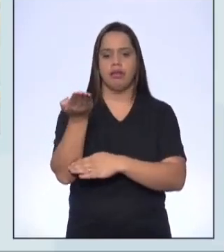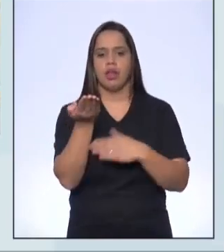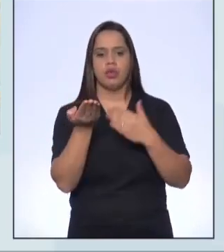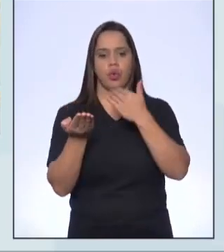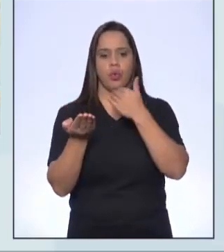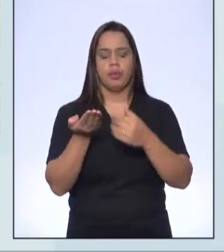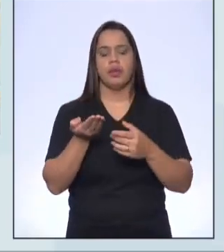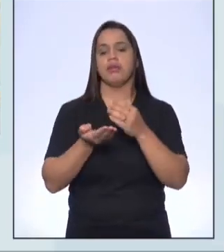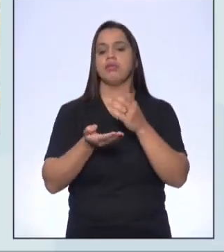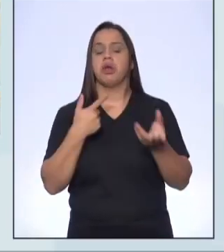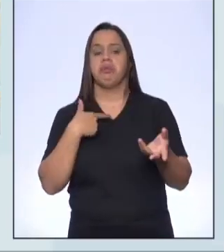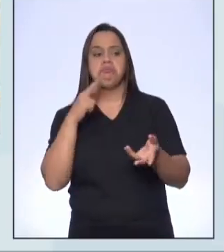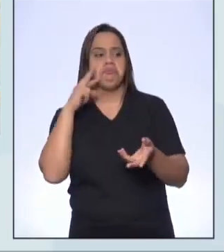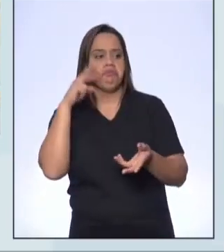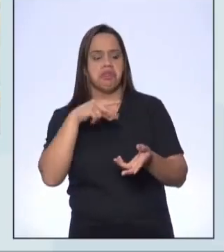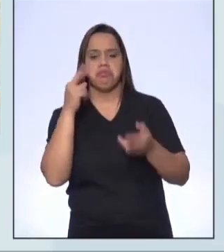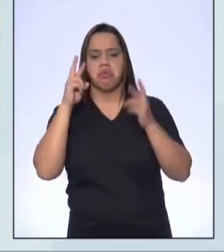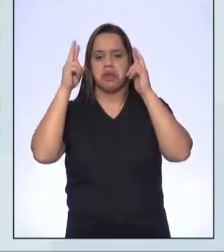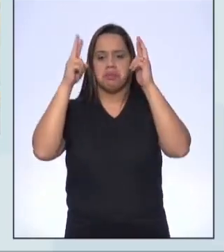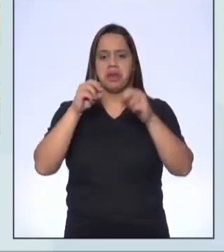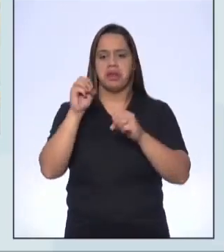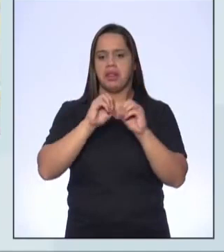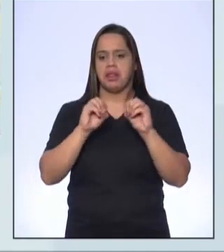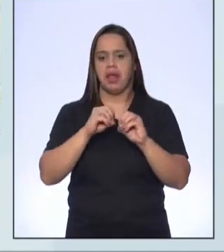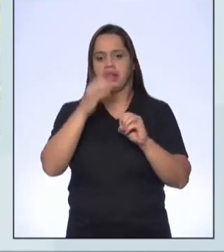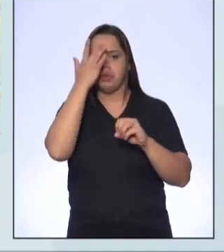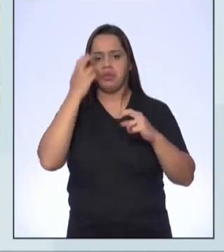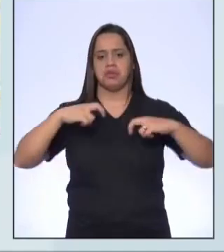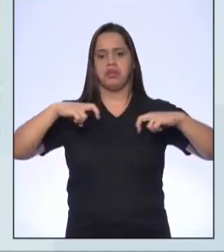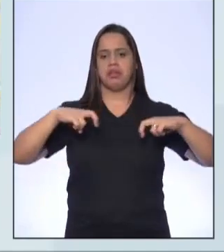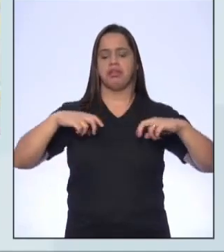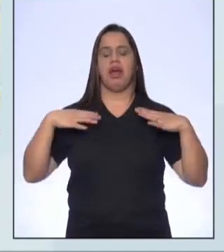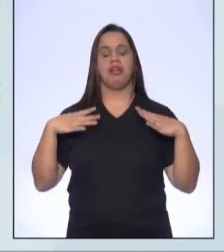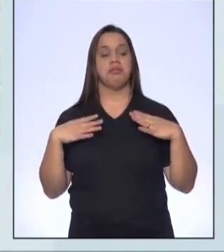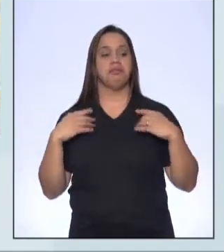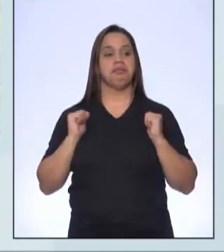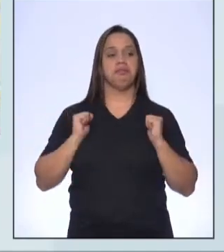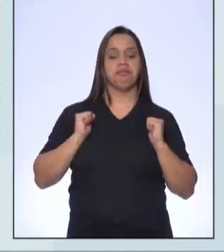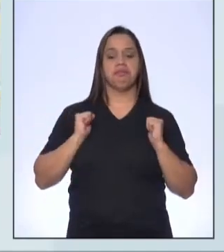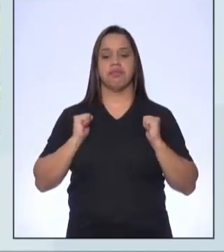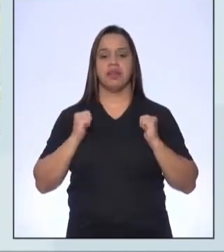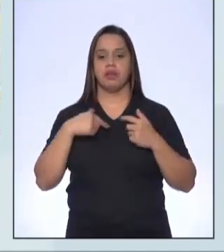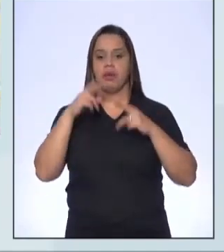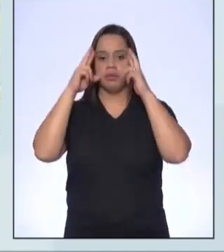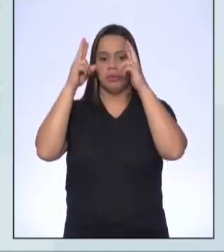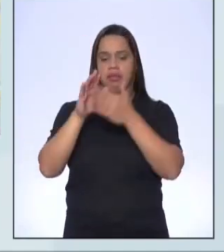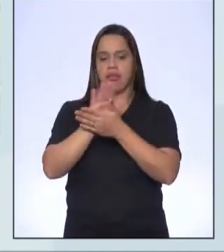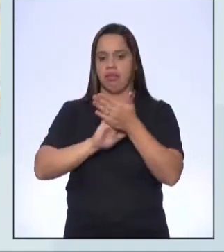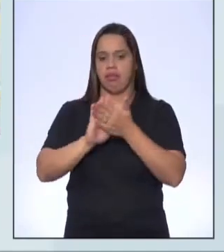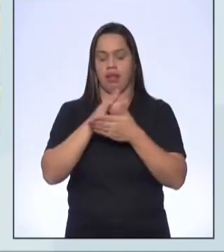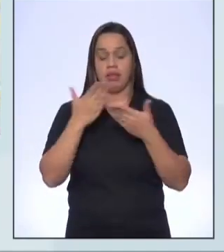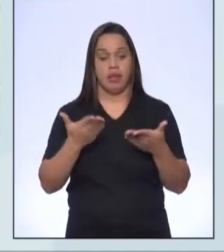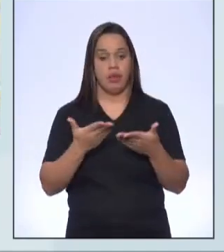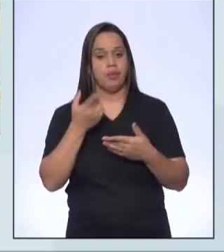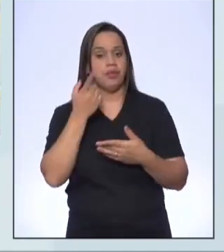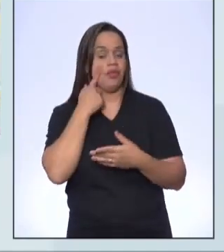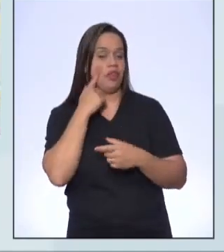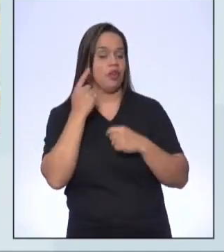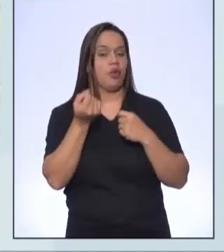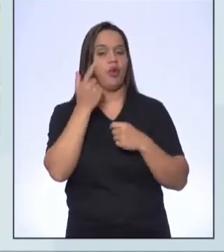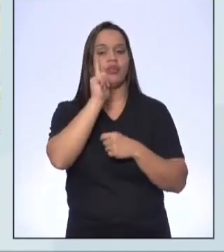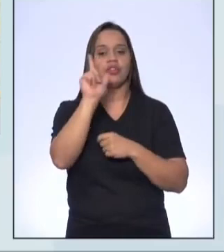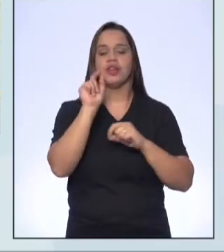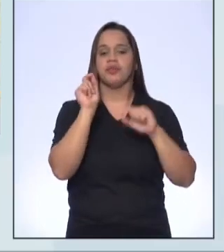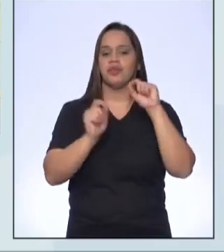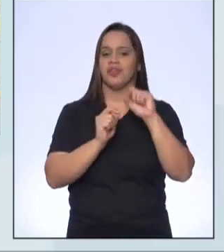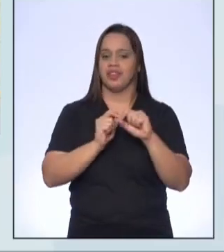pessoas não respeitam, realmente. Muito bom, gente. Gostei. Muito Parabéns. obrigado. Eu acho que assim, né, conseguimos estruturar dois tipos